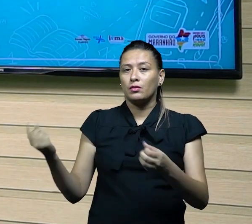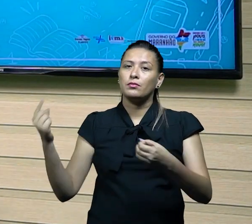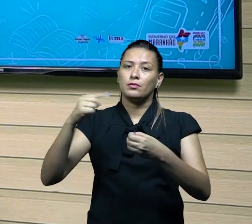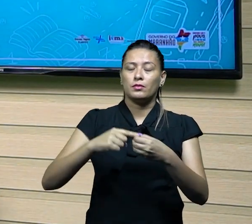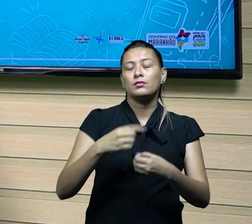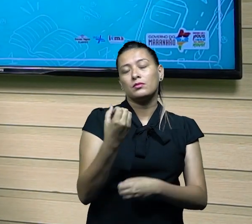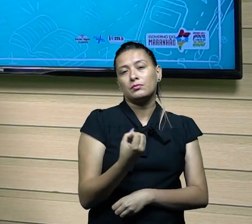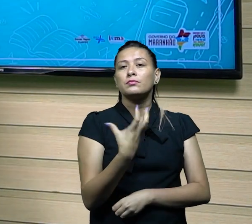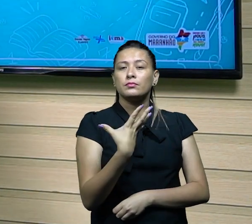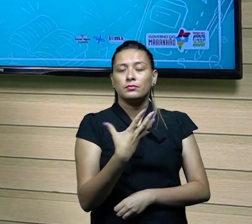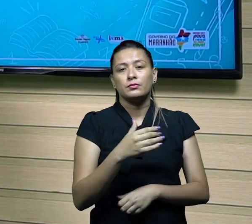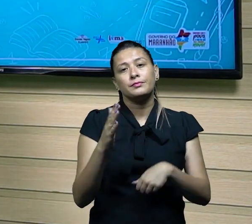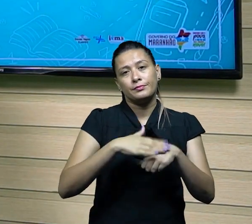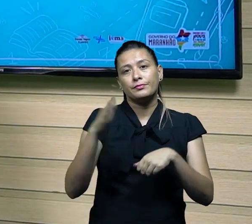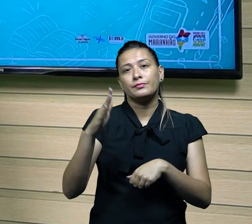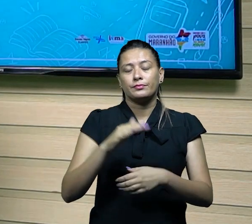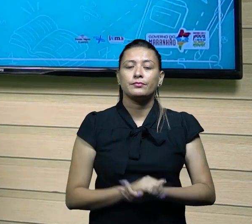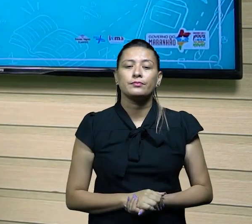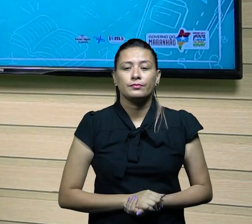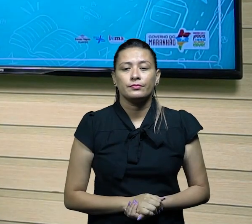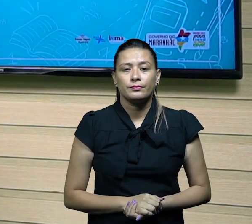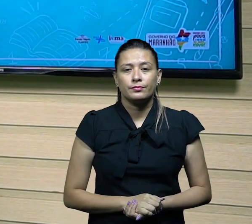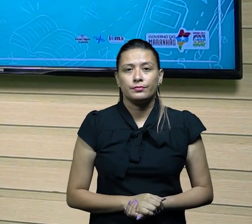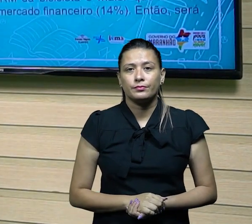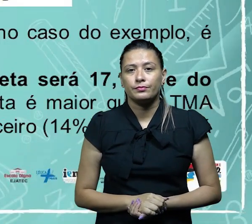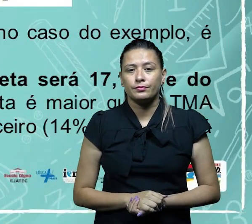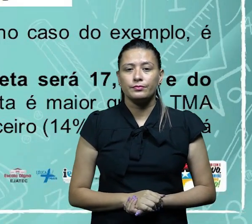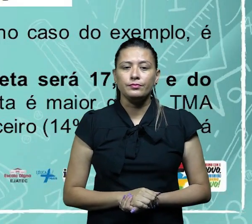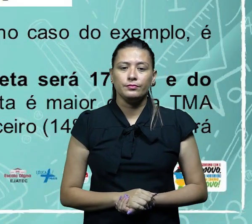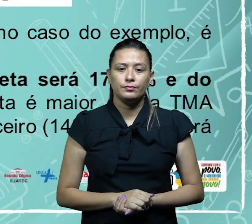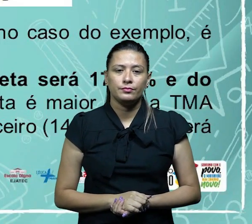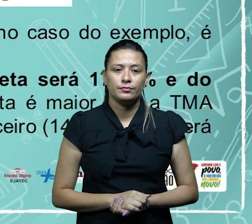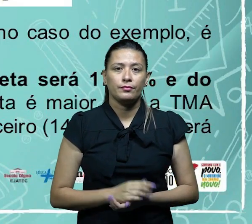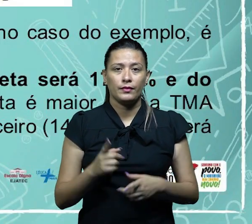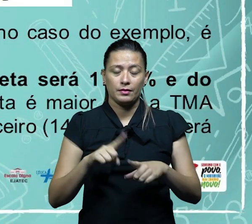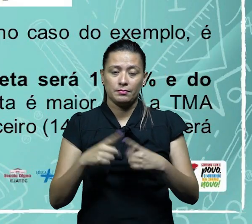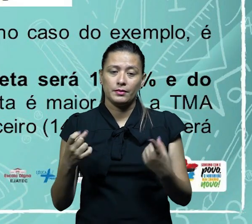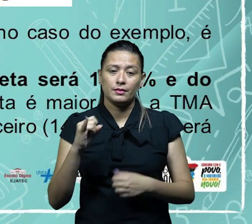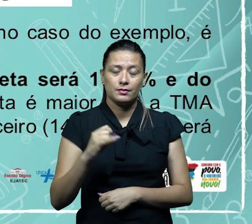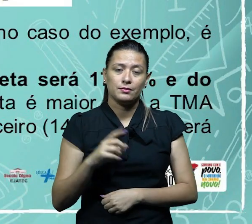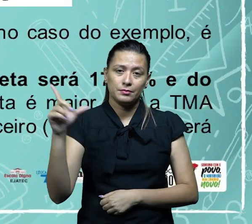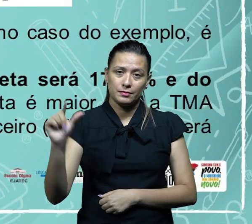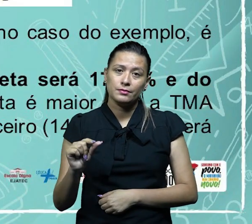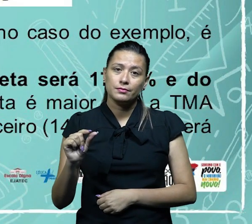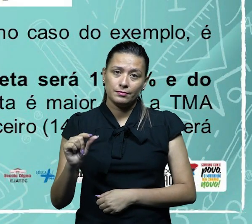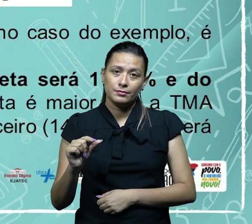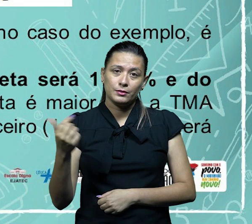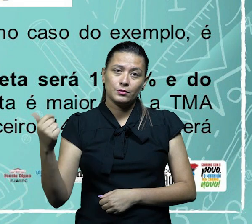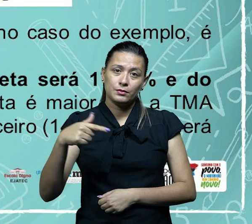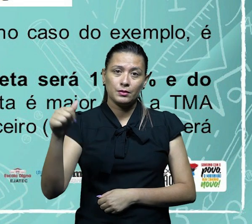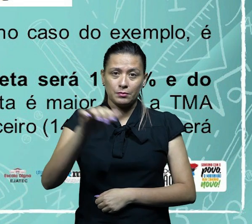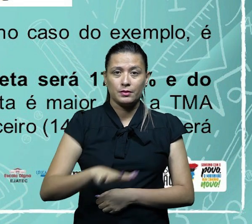no mercado financeiro para render, certinho? Então essa vai ser a nossa análise, ok? Como é que vai funcionar o nosso cálculo, a nossa